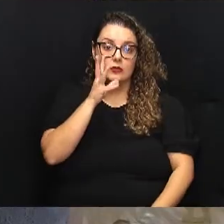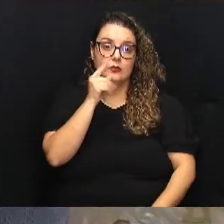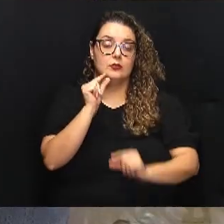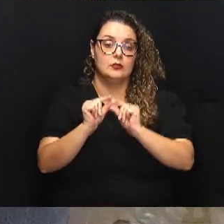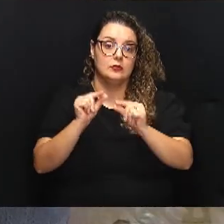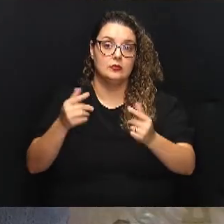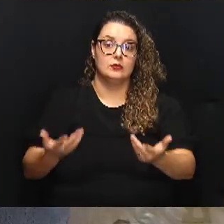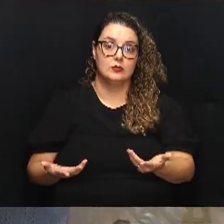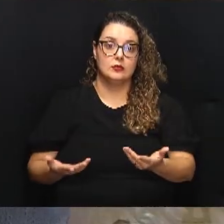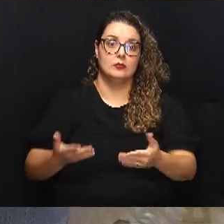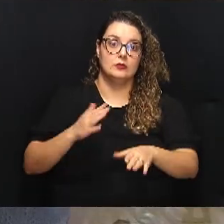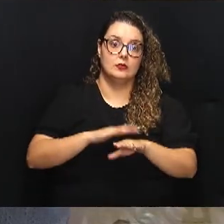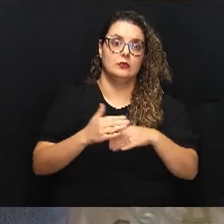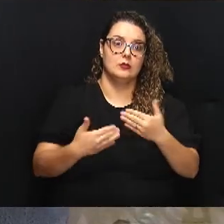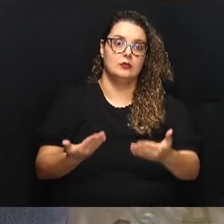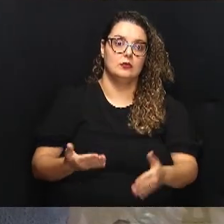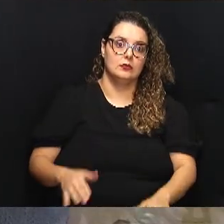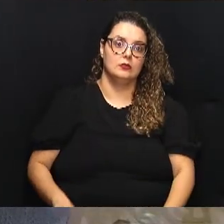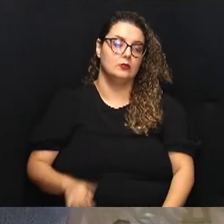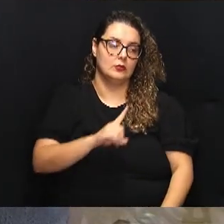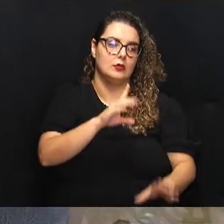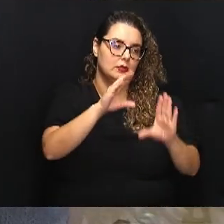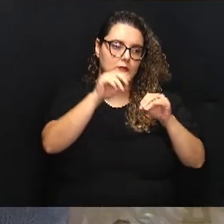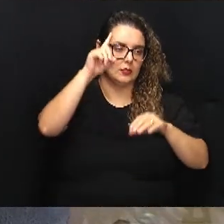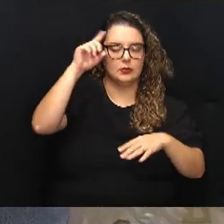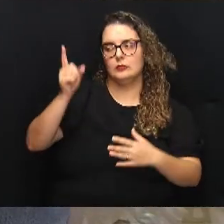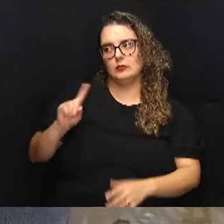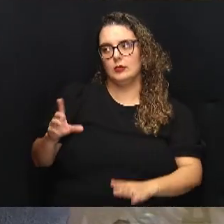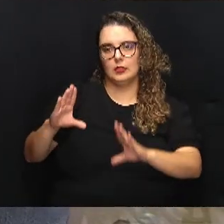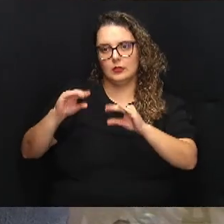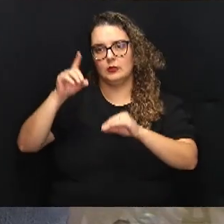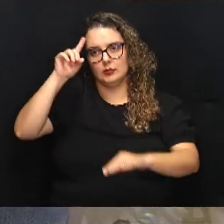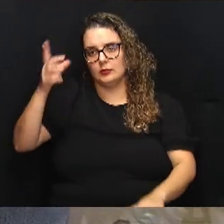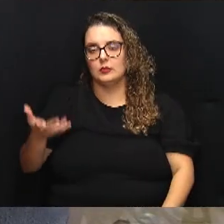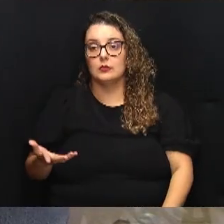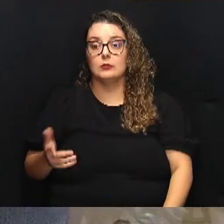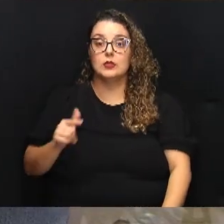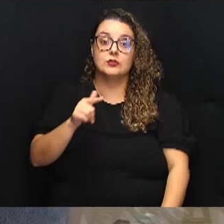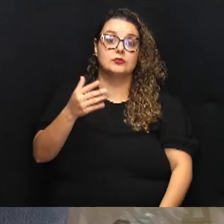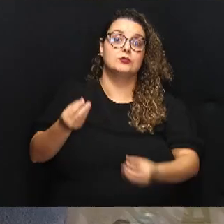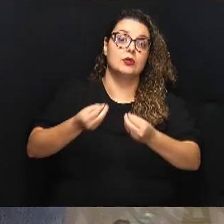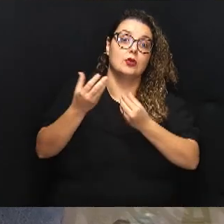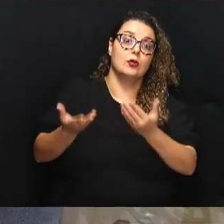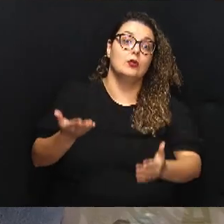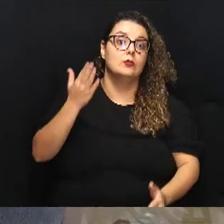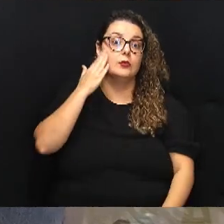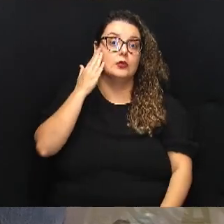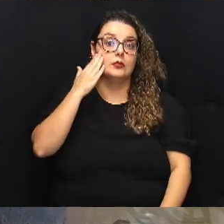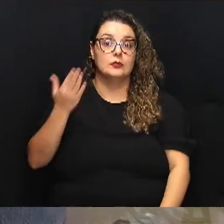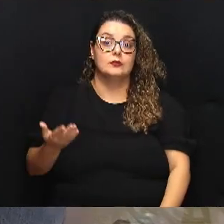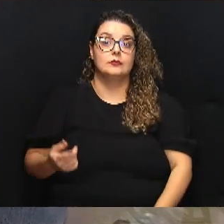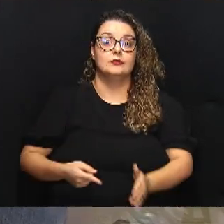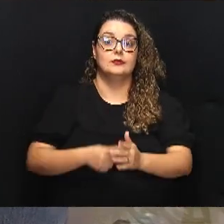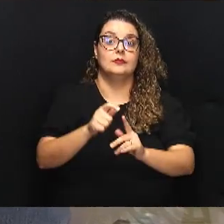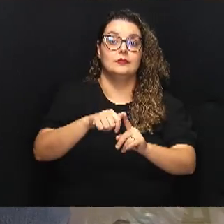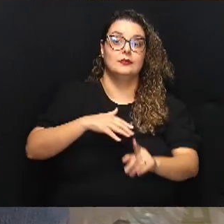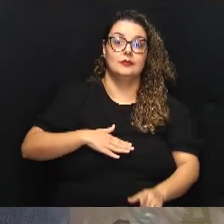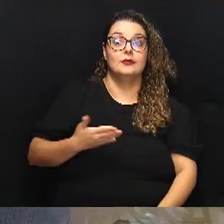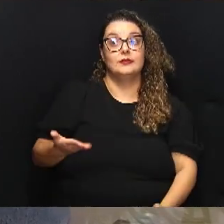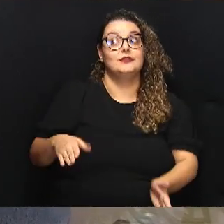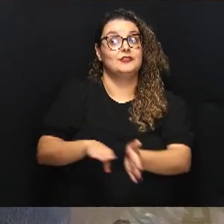para funcionar. Não é do dia para a noite? Não né? é do dia para a noite. Agora, não dá para saber se em 1º de agosto, que está logo